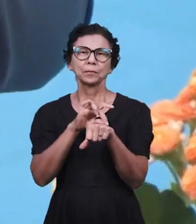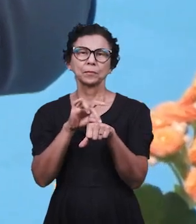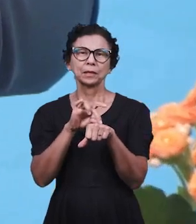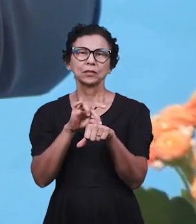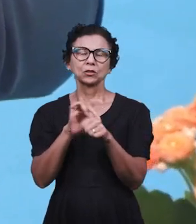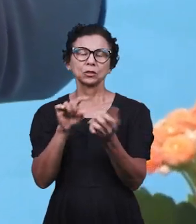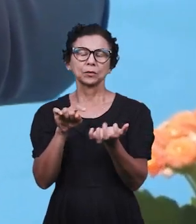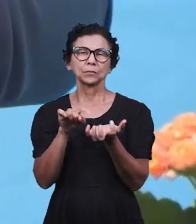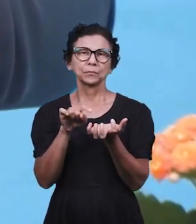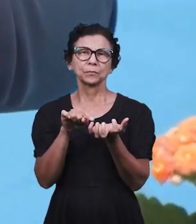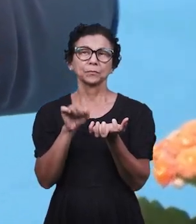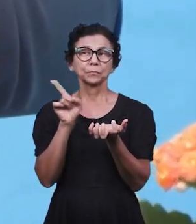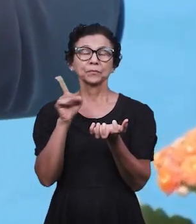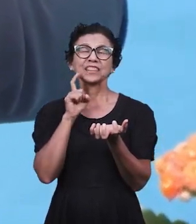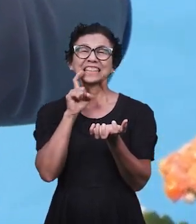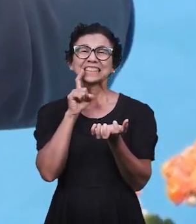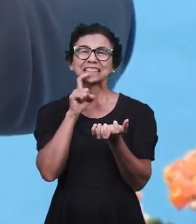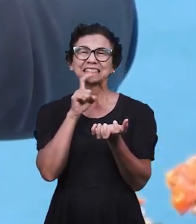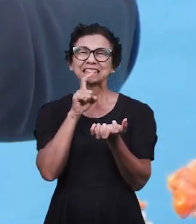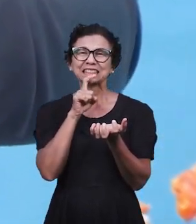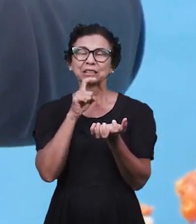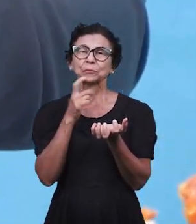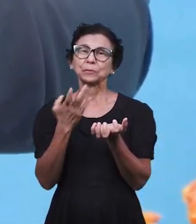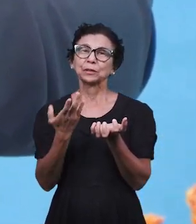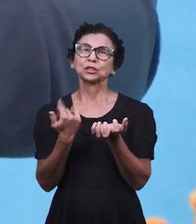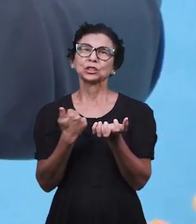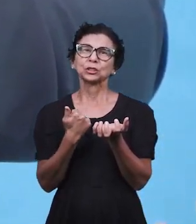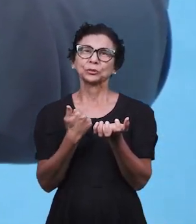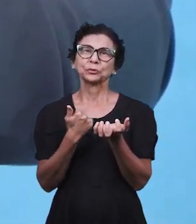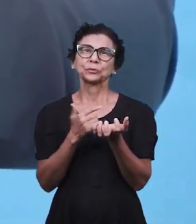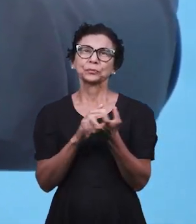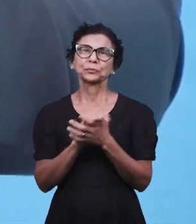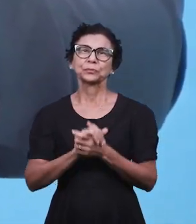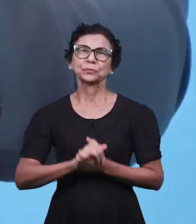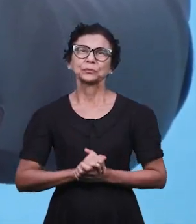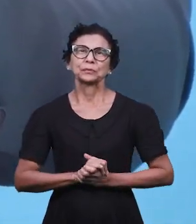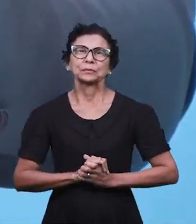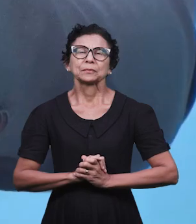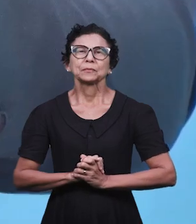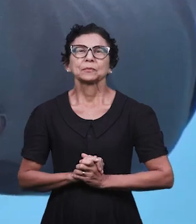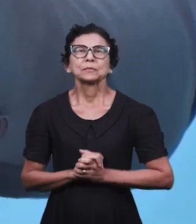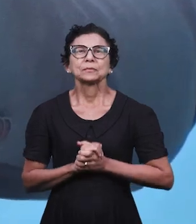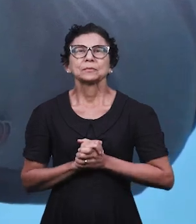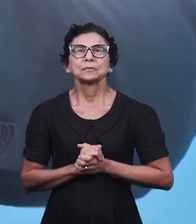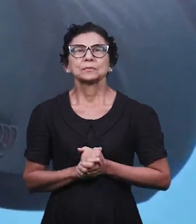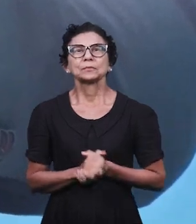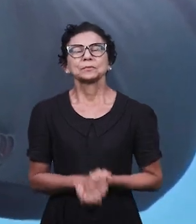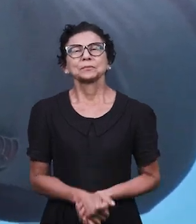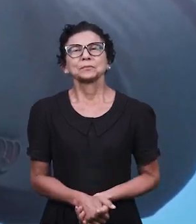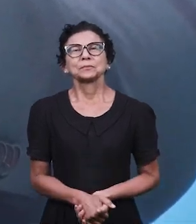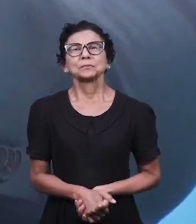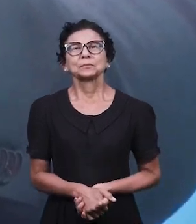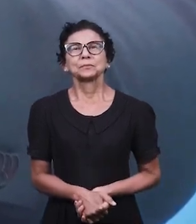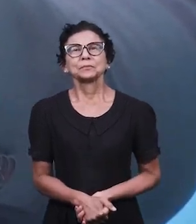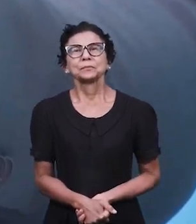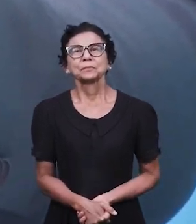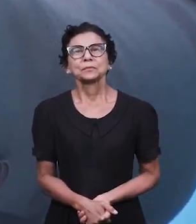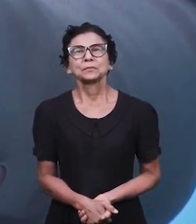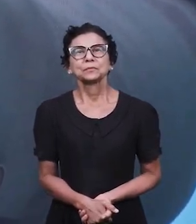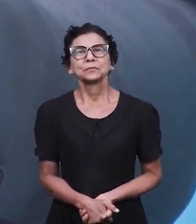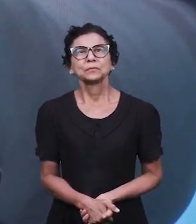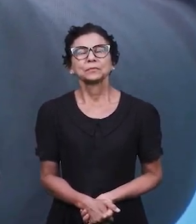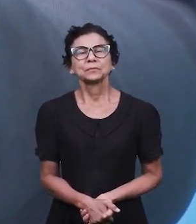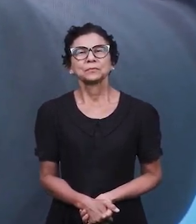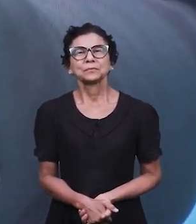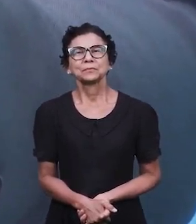para mostrar para vocês onde é que a cárie ela vai estar encontrada. É o que todo mundo olha, onde está a cárie? Está aqui. Mas eu vou mostrar aqui para